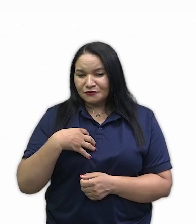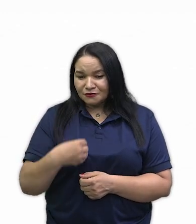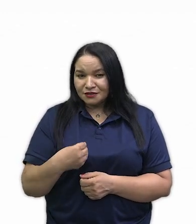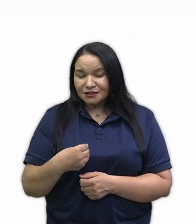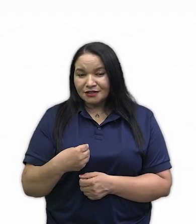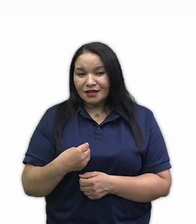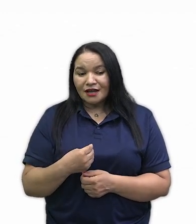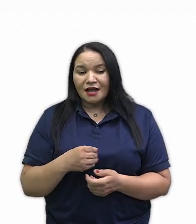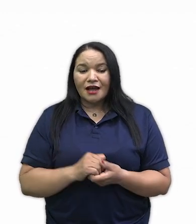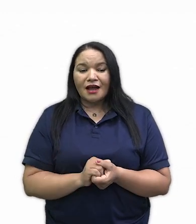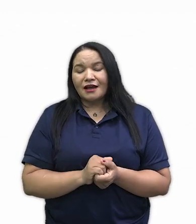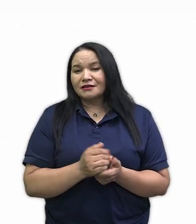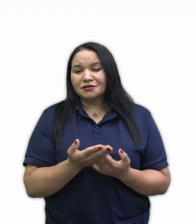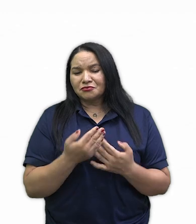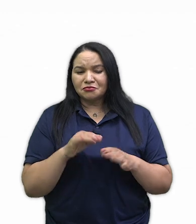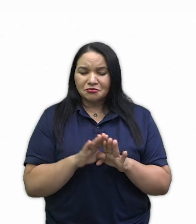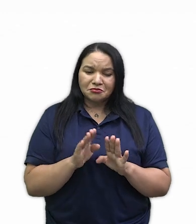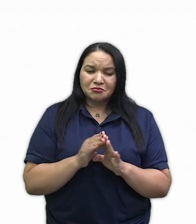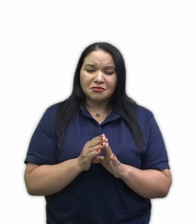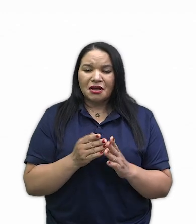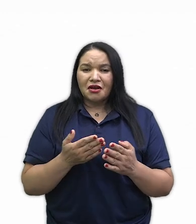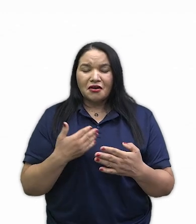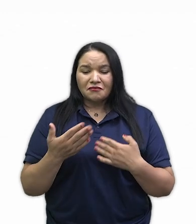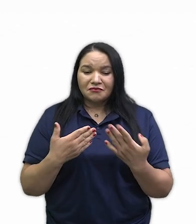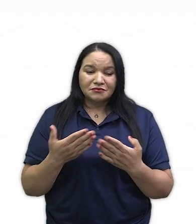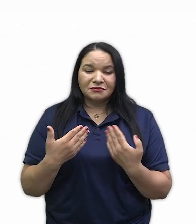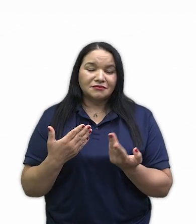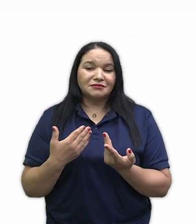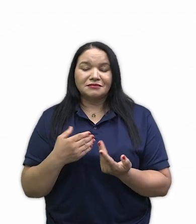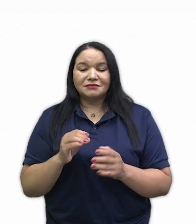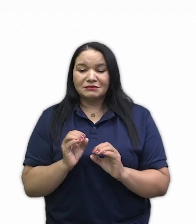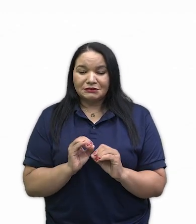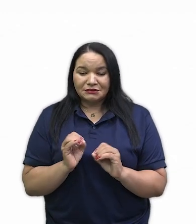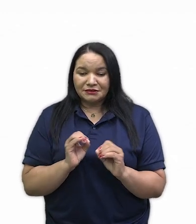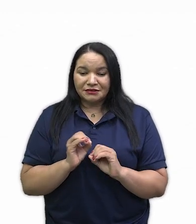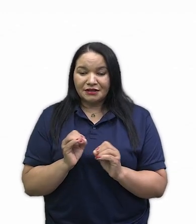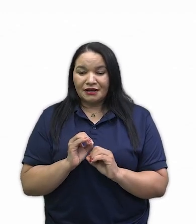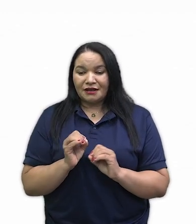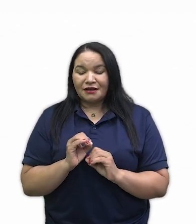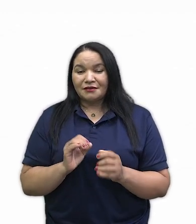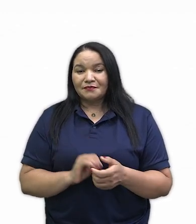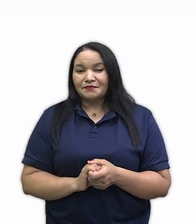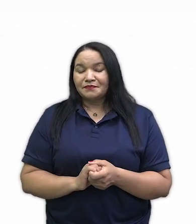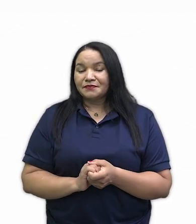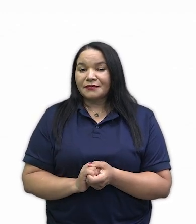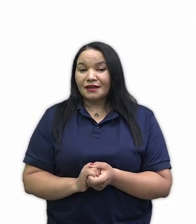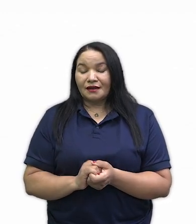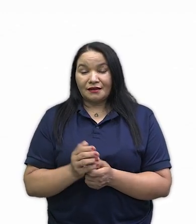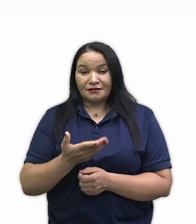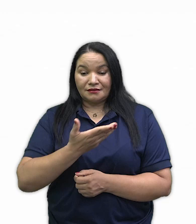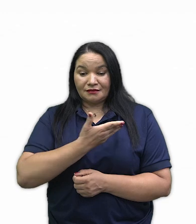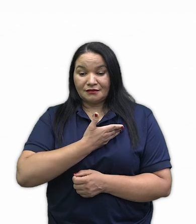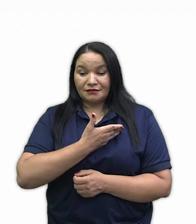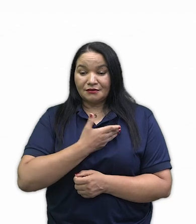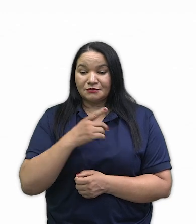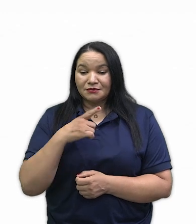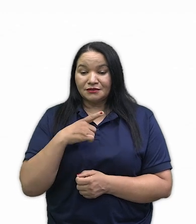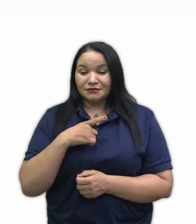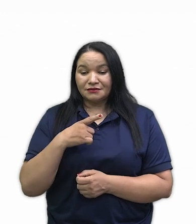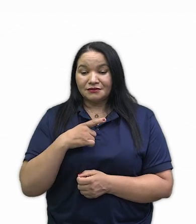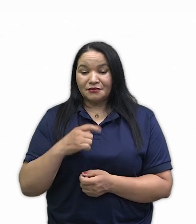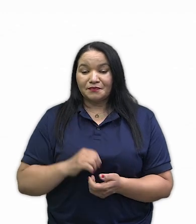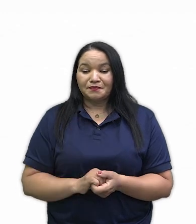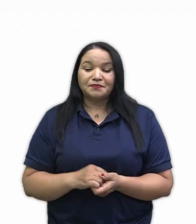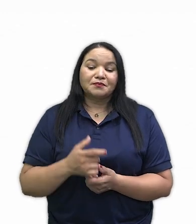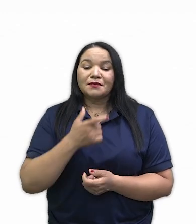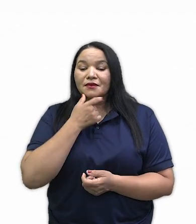pessoa fechada e que apenas se relaciona com Scrap, que é interpretado pelo brilhante Morgan